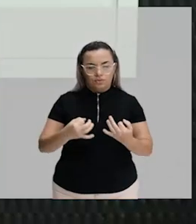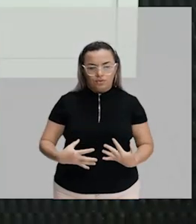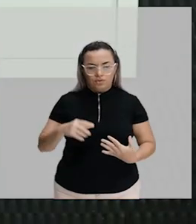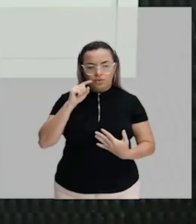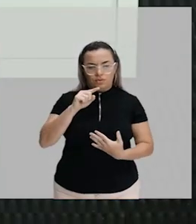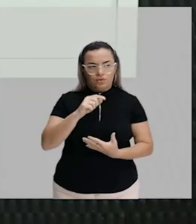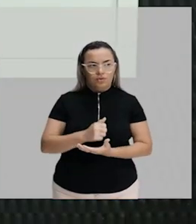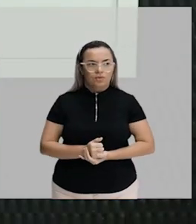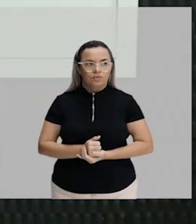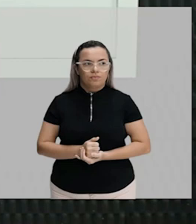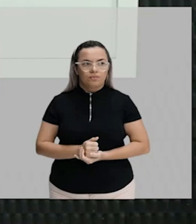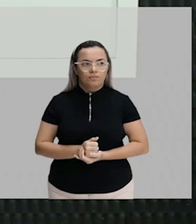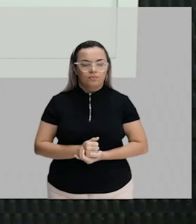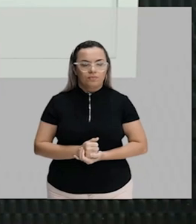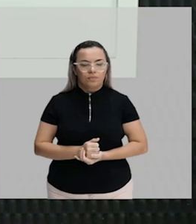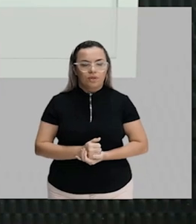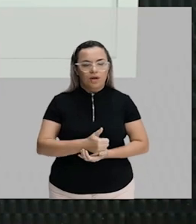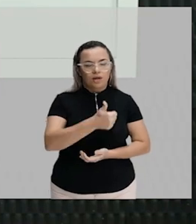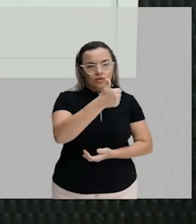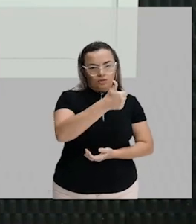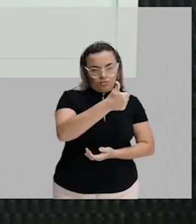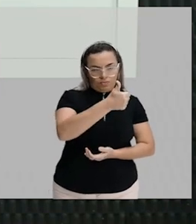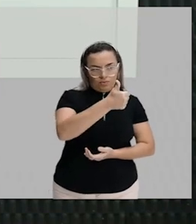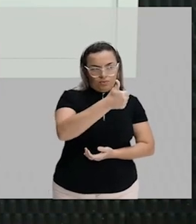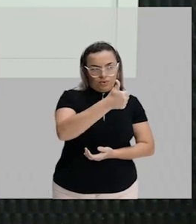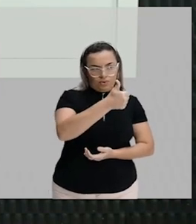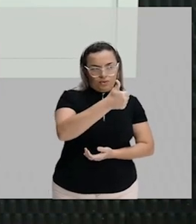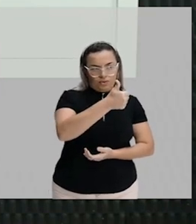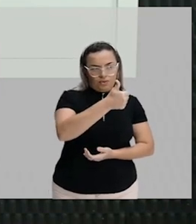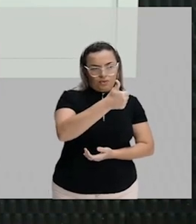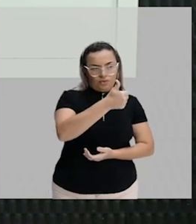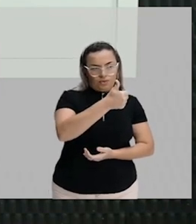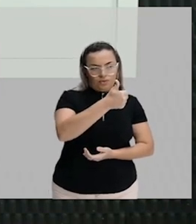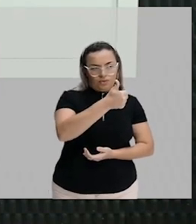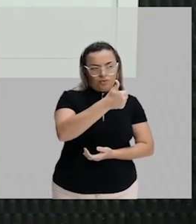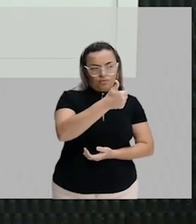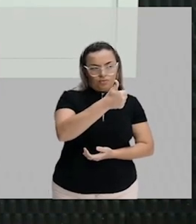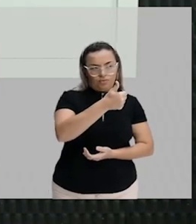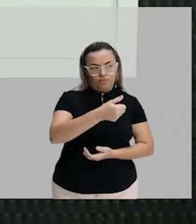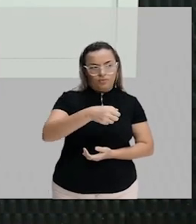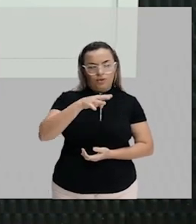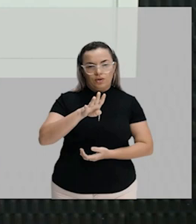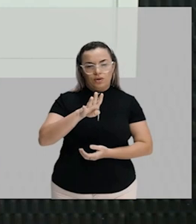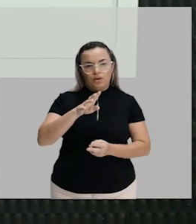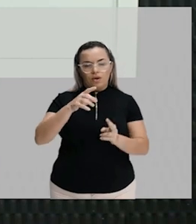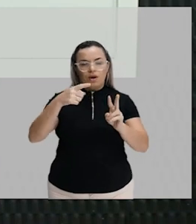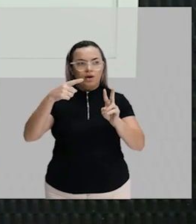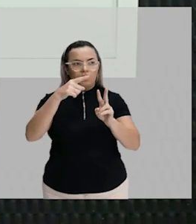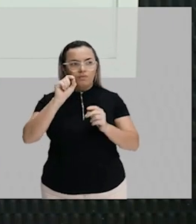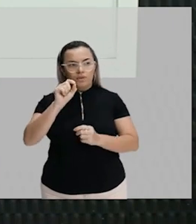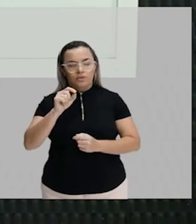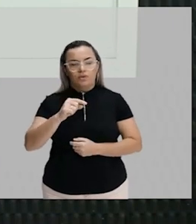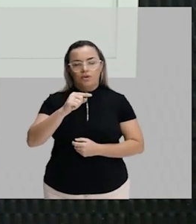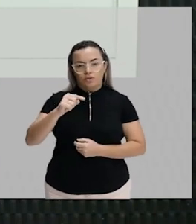de espiras certo por unidade de comprimento de solenoide certo aqui tá